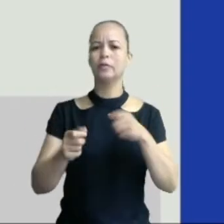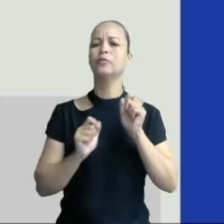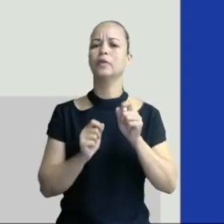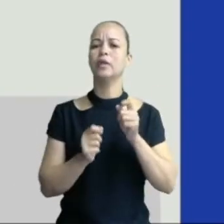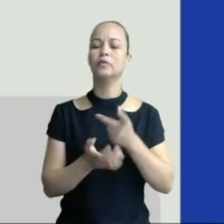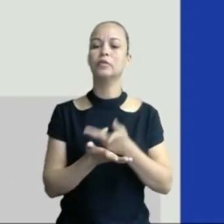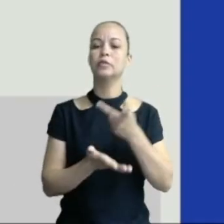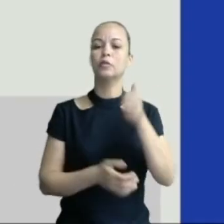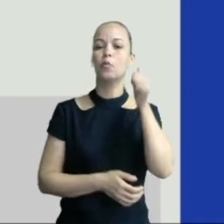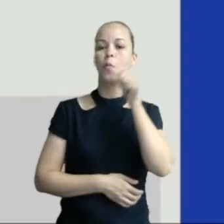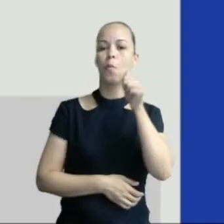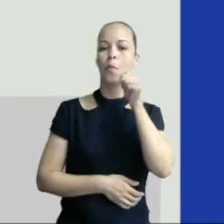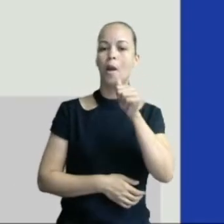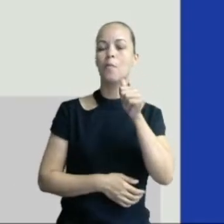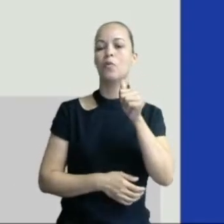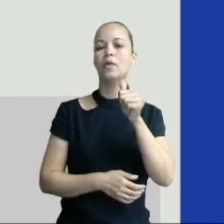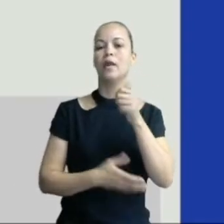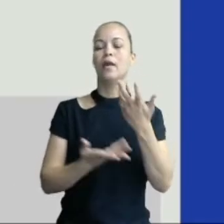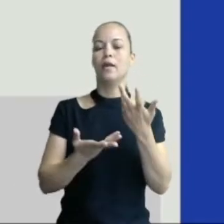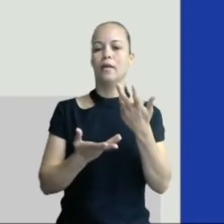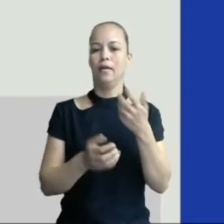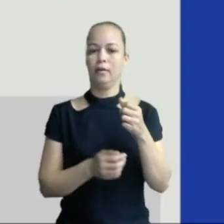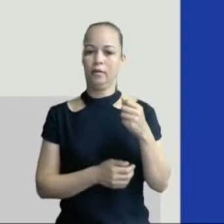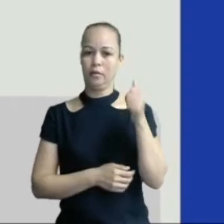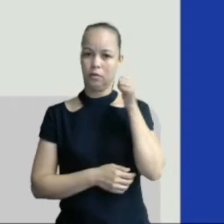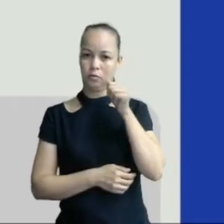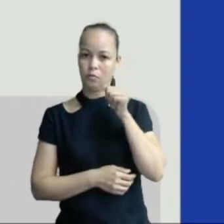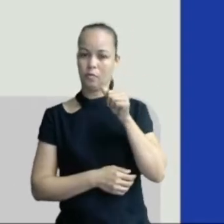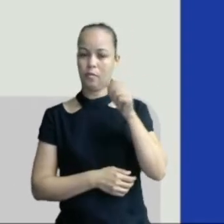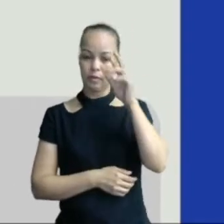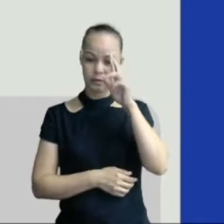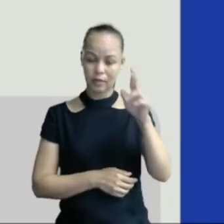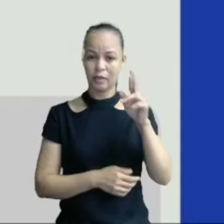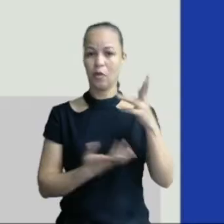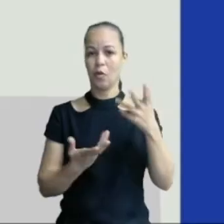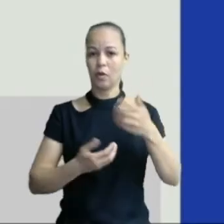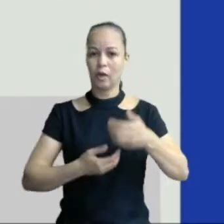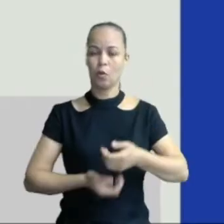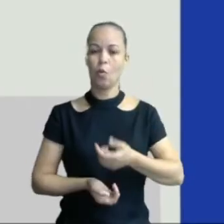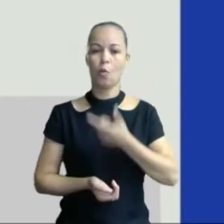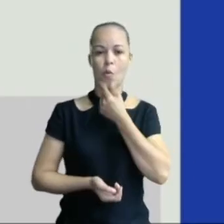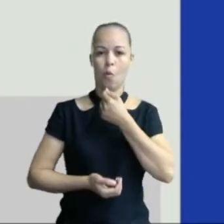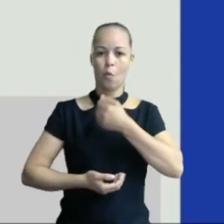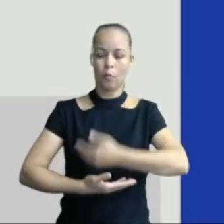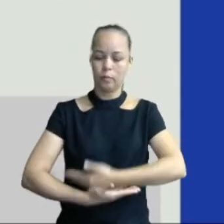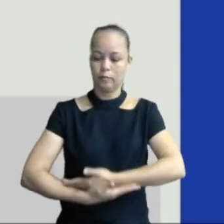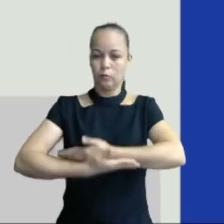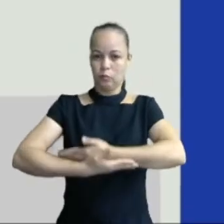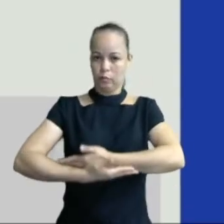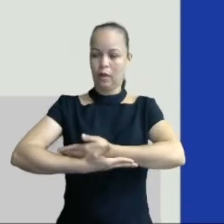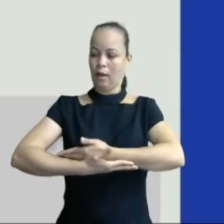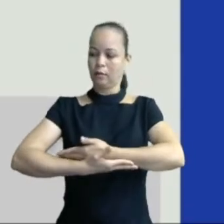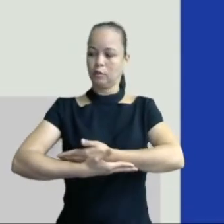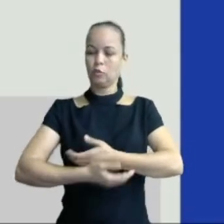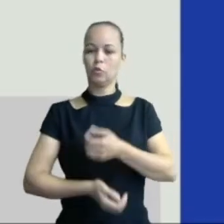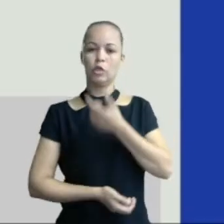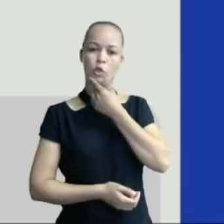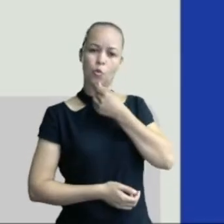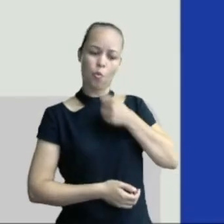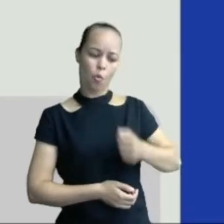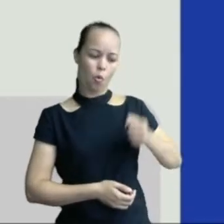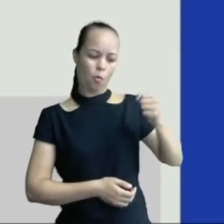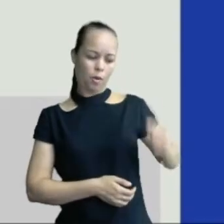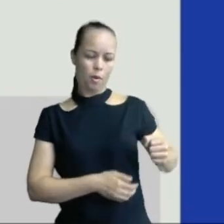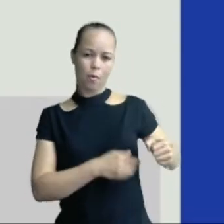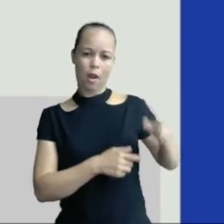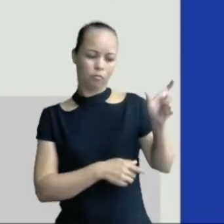braço, tendo ao lado um ancião, ou seja, um idoso, barbudo, com um cajado. E